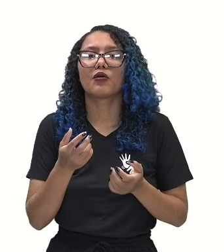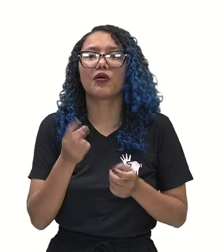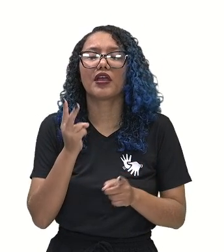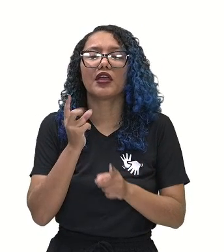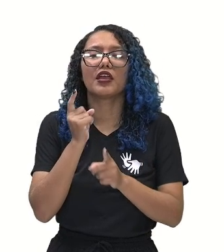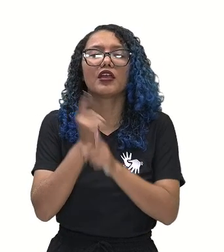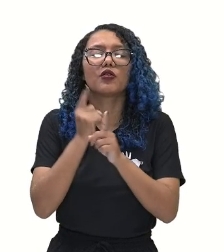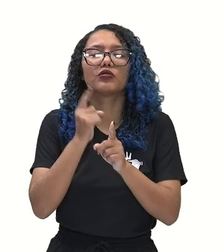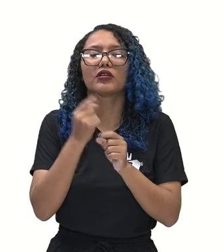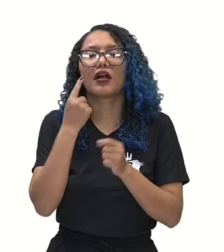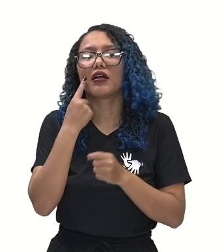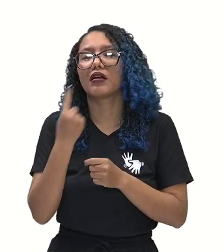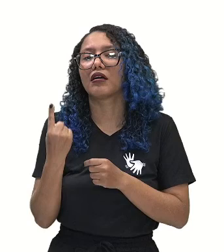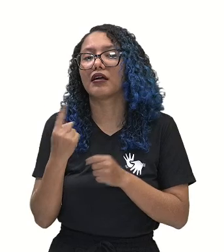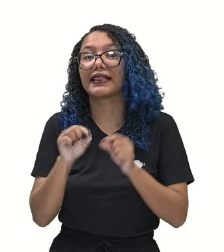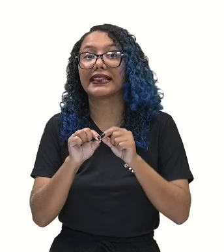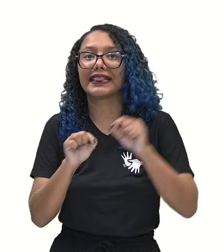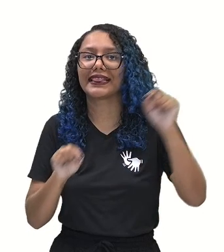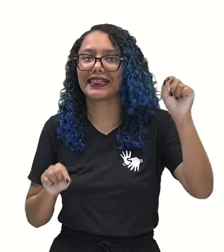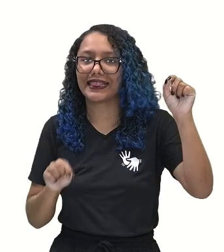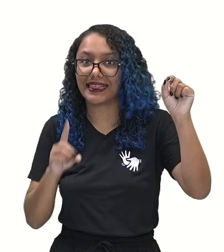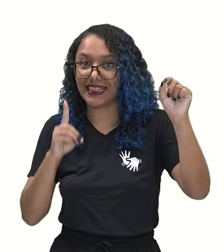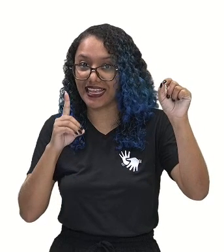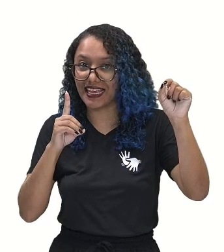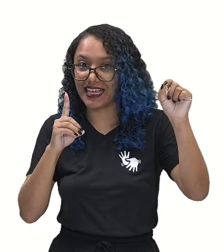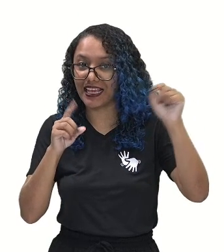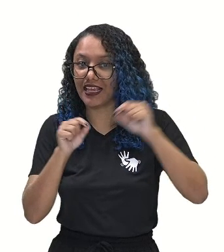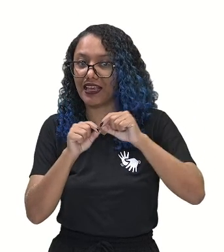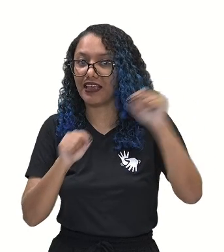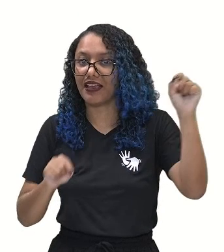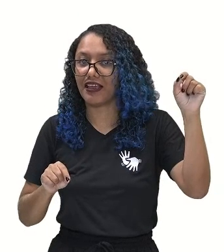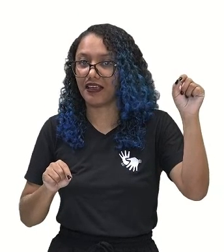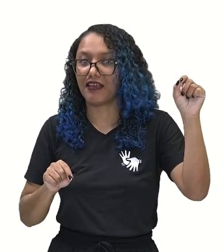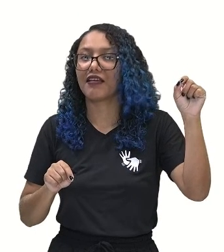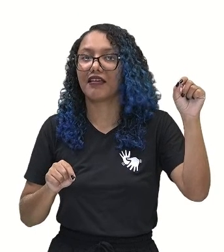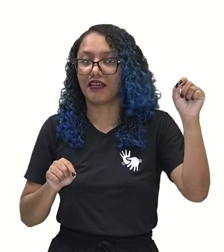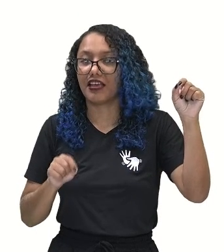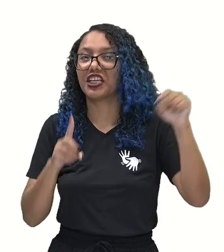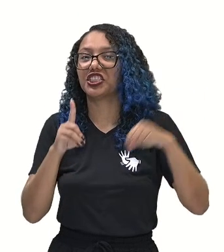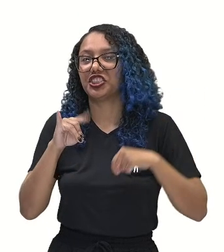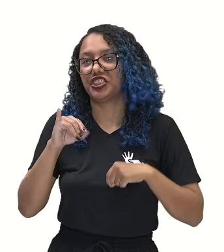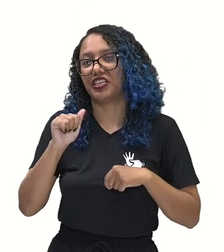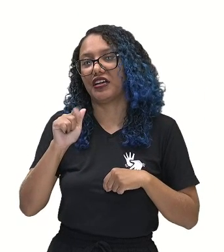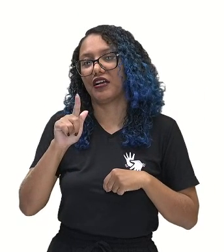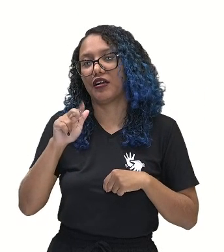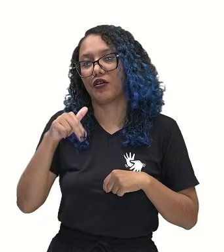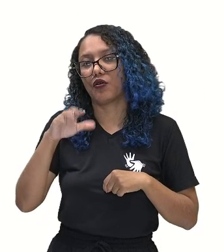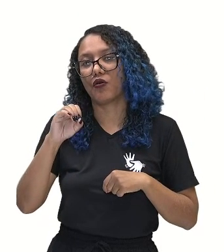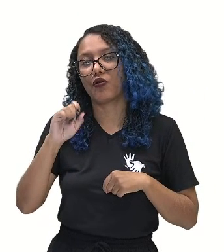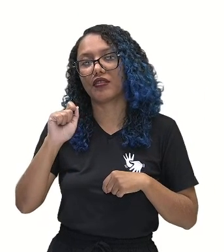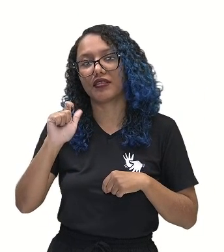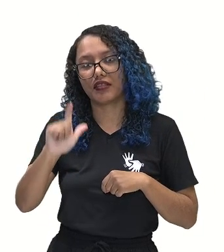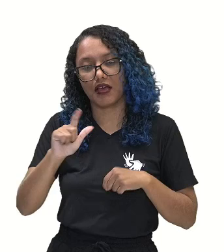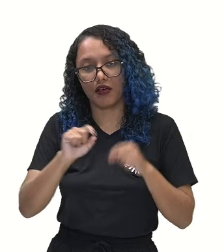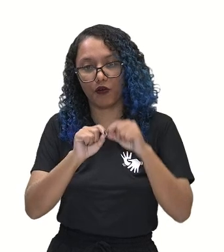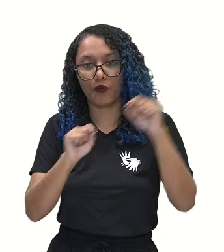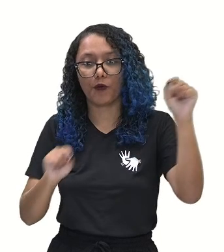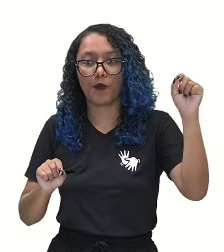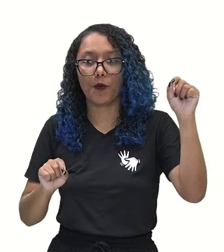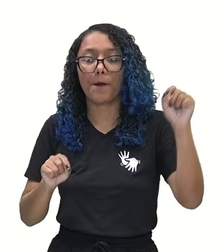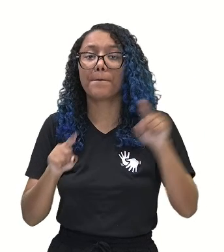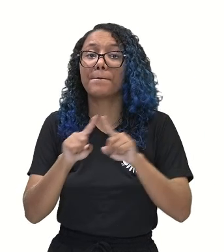eu estou chamando de d, que está aqui na diagonal, tá certo? Mas, como se trata de um